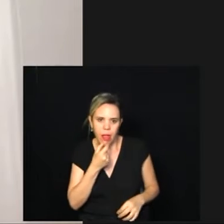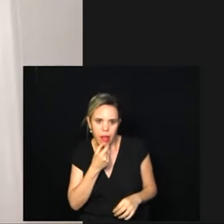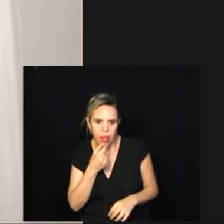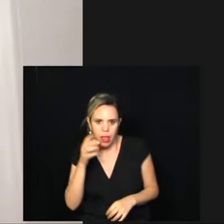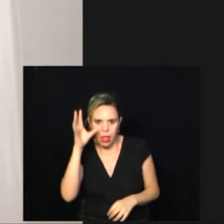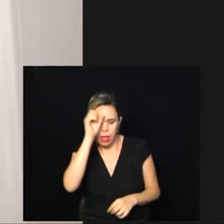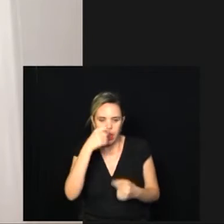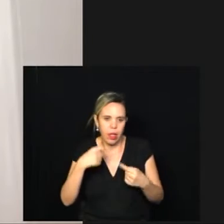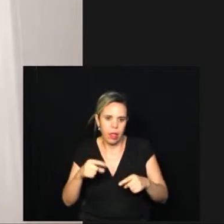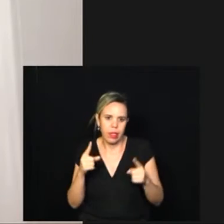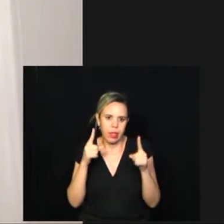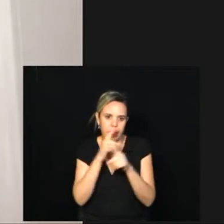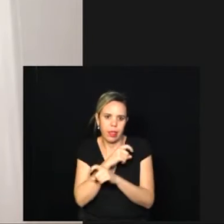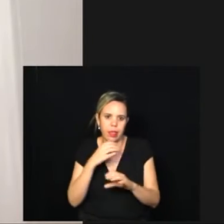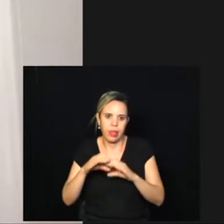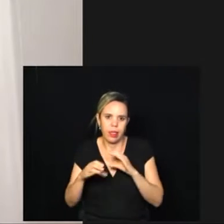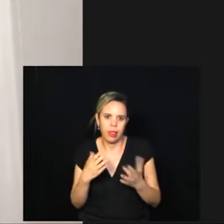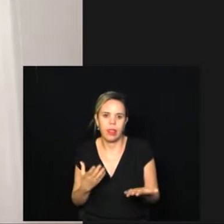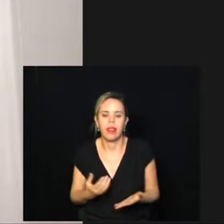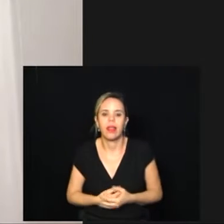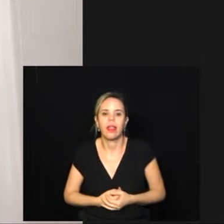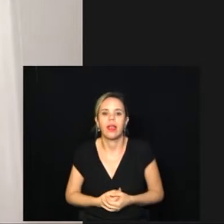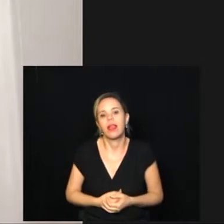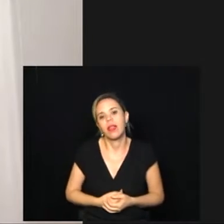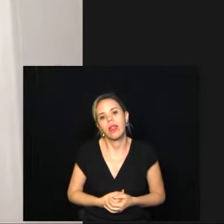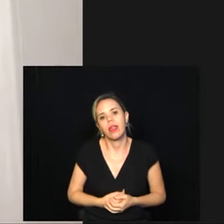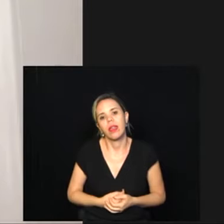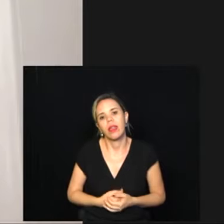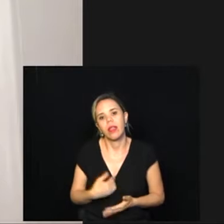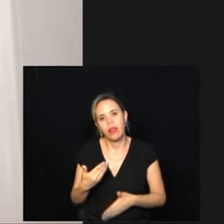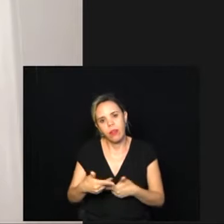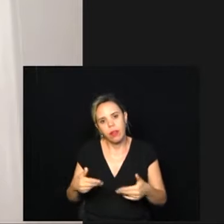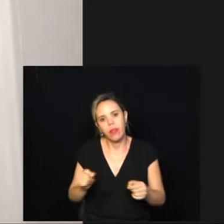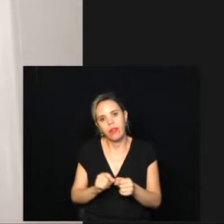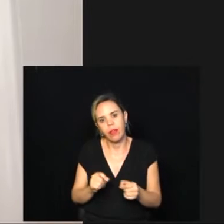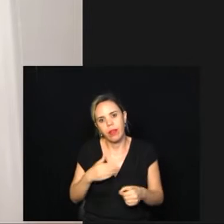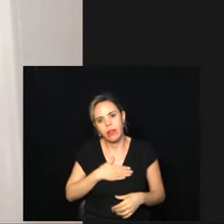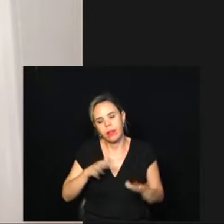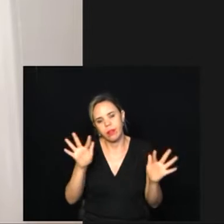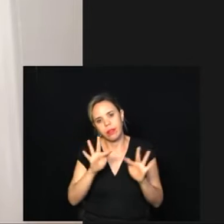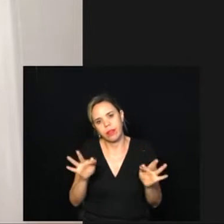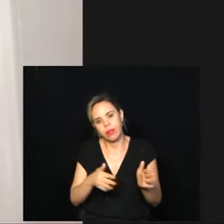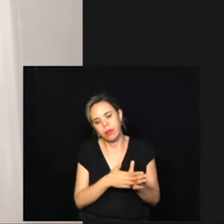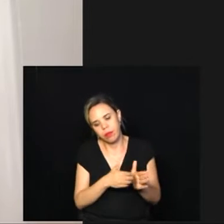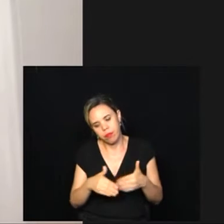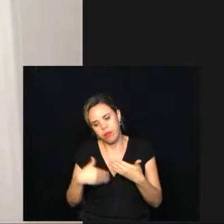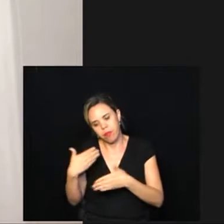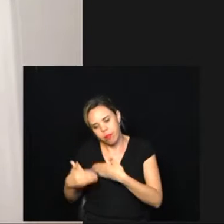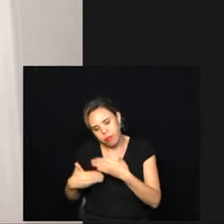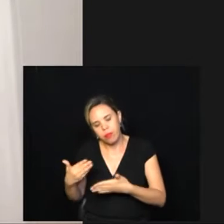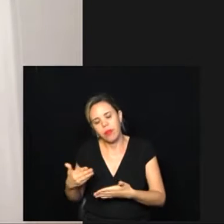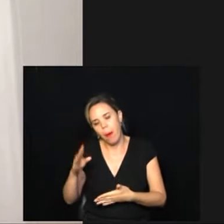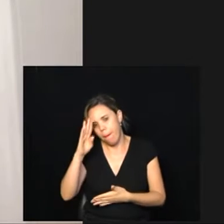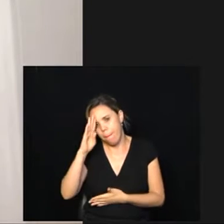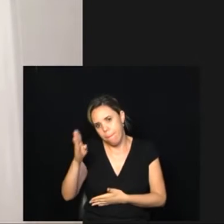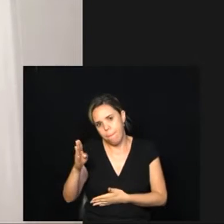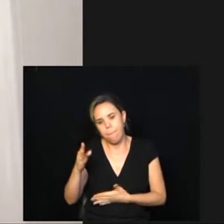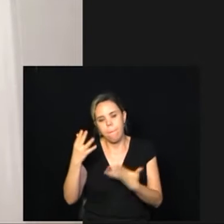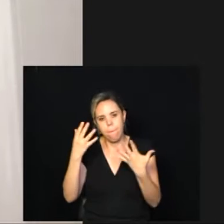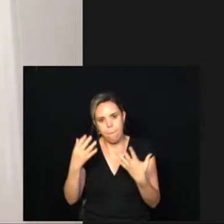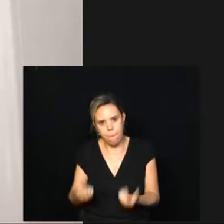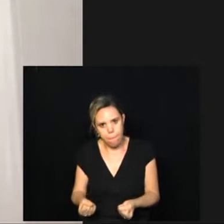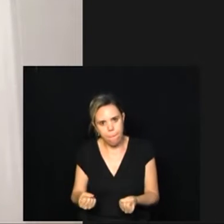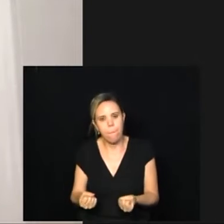Aprendi uma música difícil de cantar, cantei. E fui fazendo as coisas que me faziam feliz aos pouquinhos. Mas o principal foi